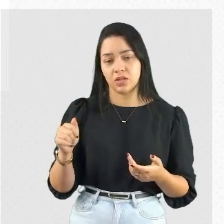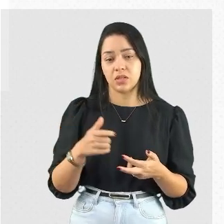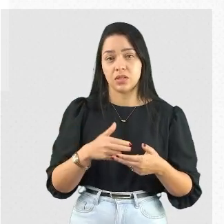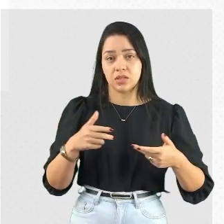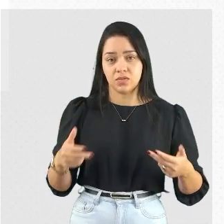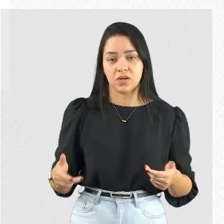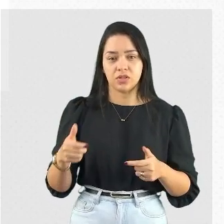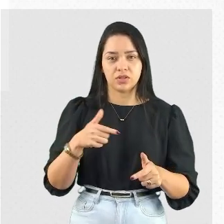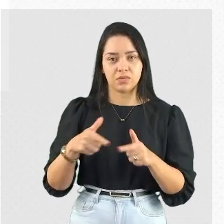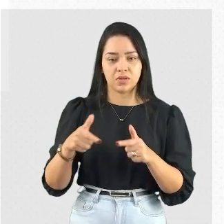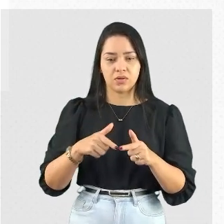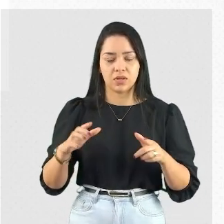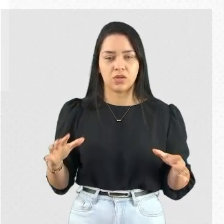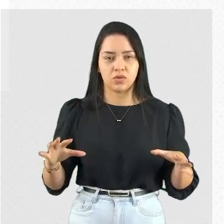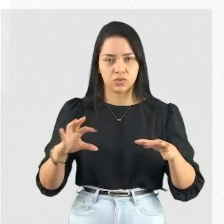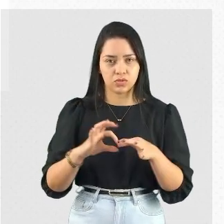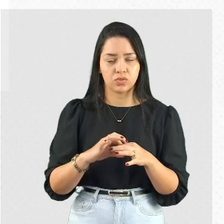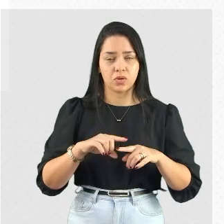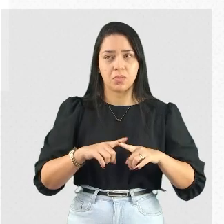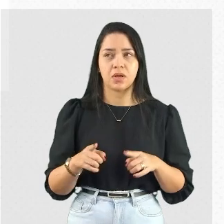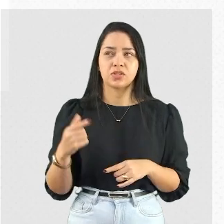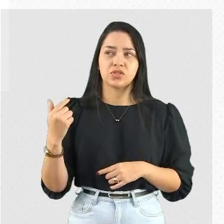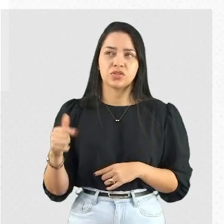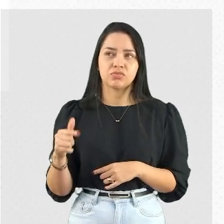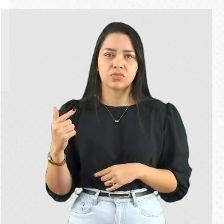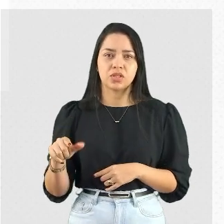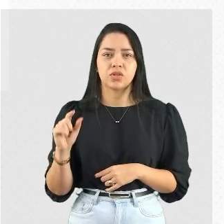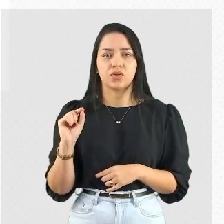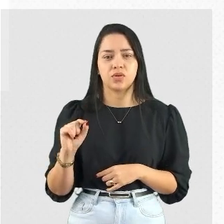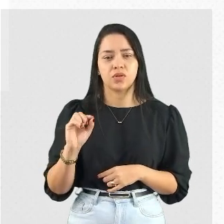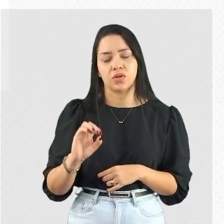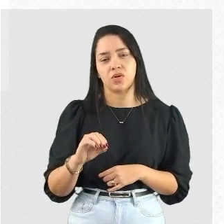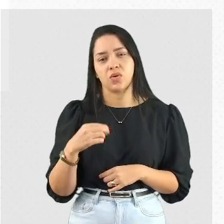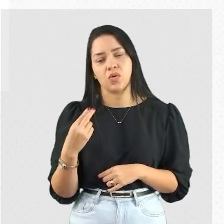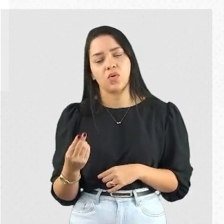ali trabalhando em conjunto, mas não existe uma dominância ou uma